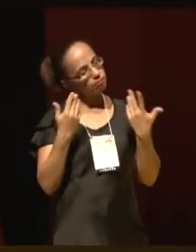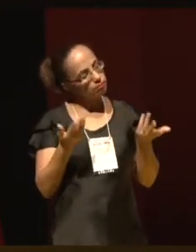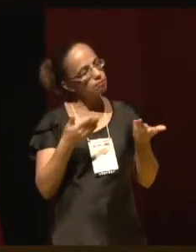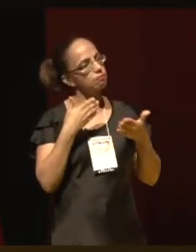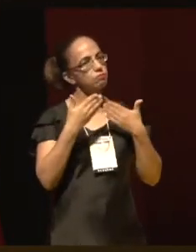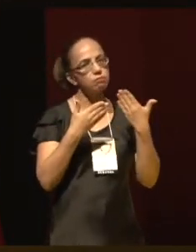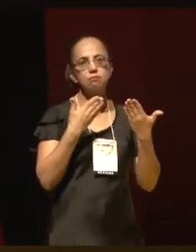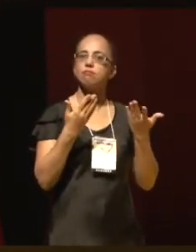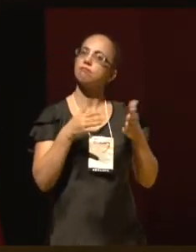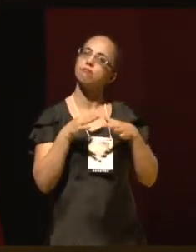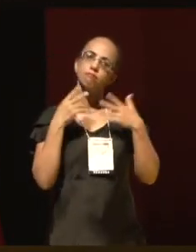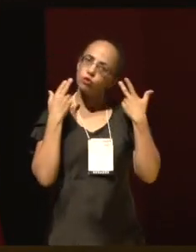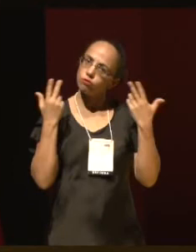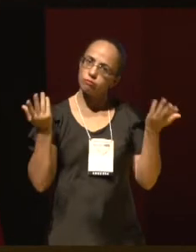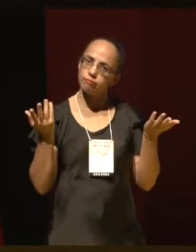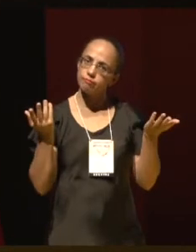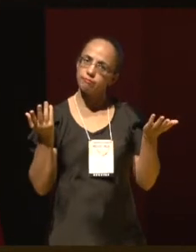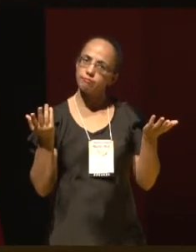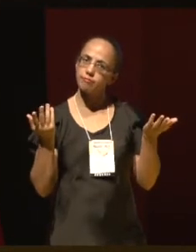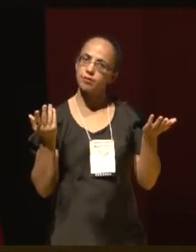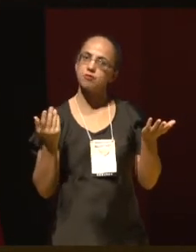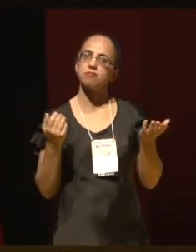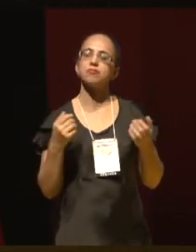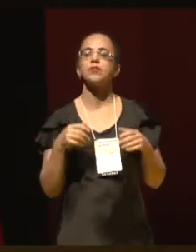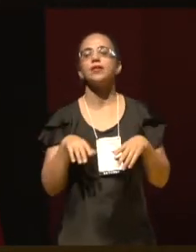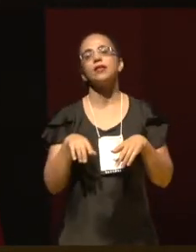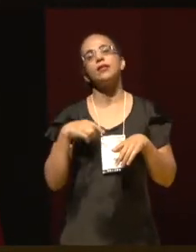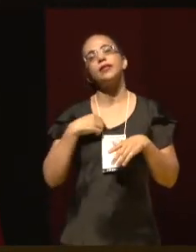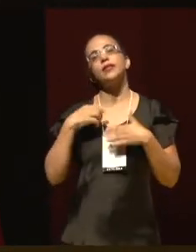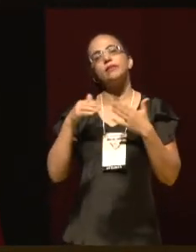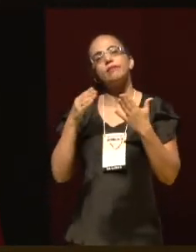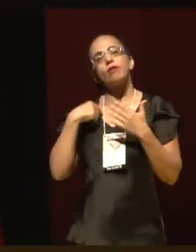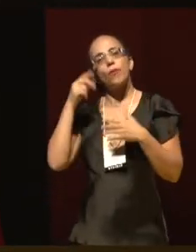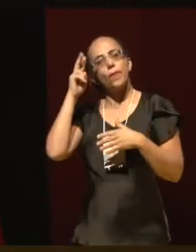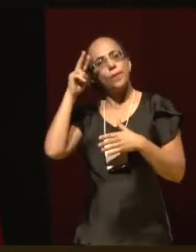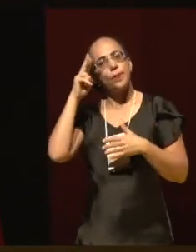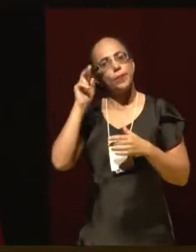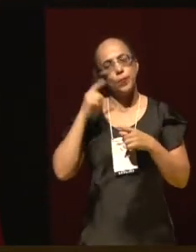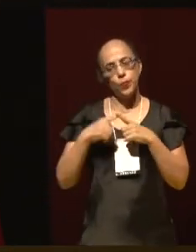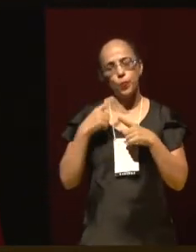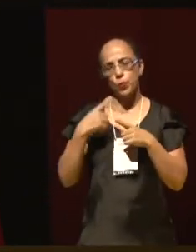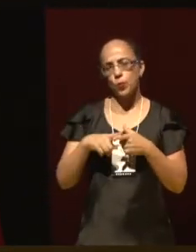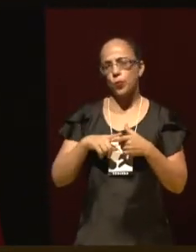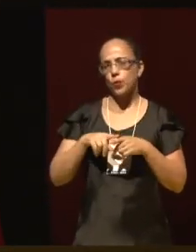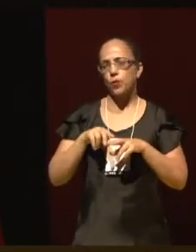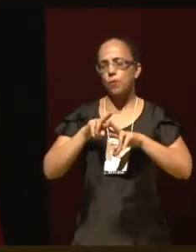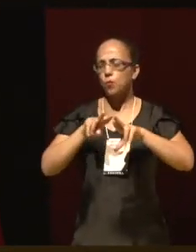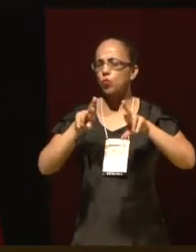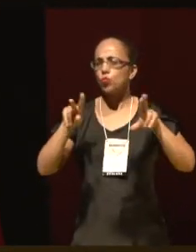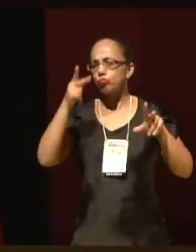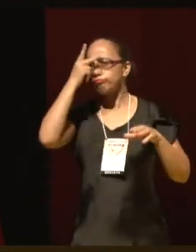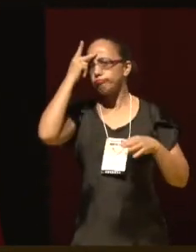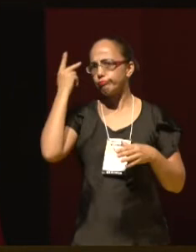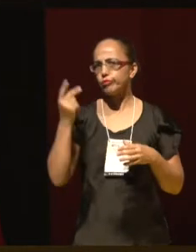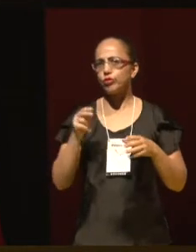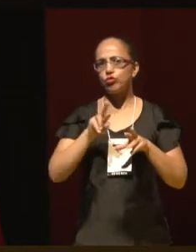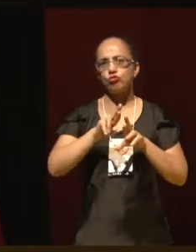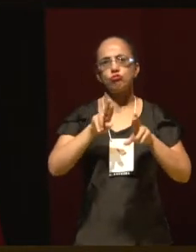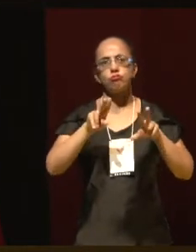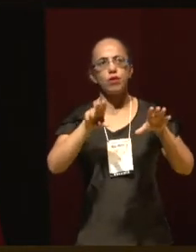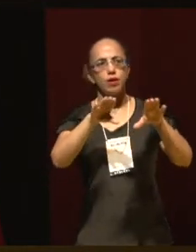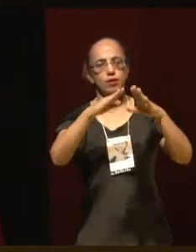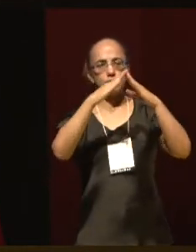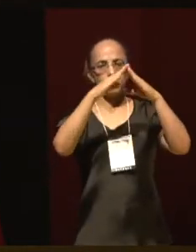Então, isso me leva, porque muitas pessoas de muitos centros espíritas